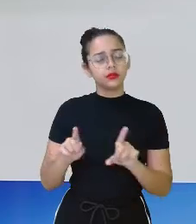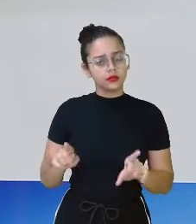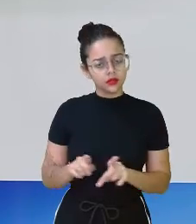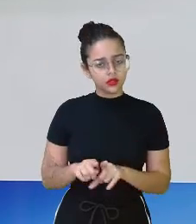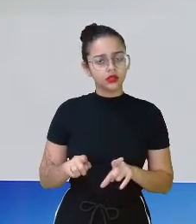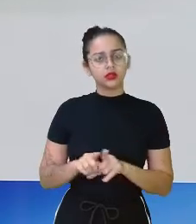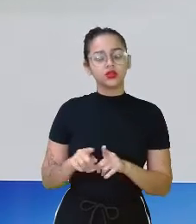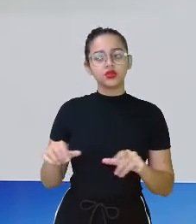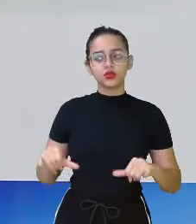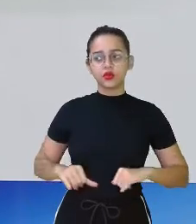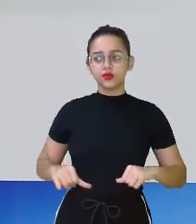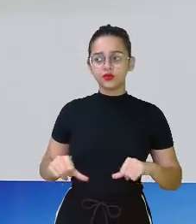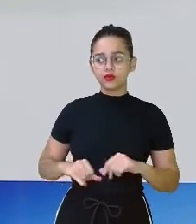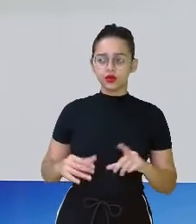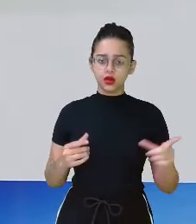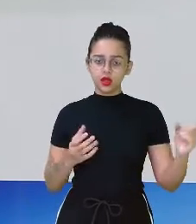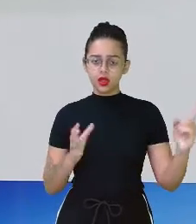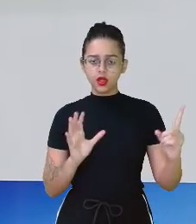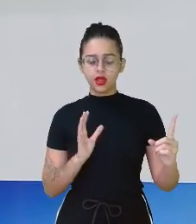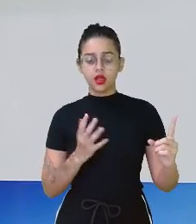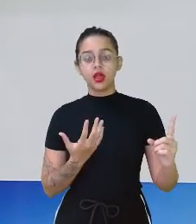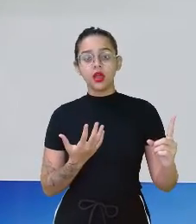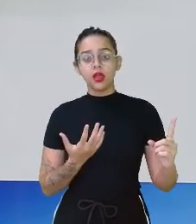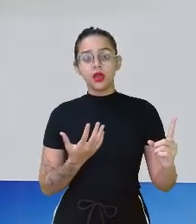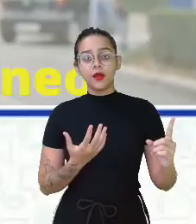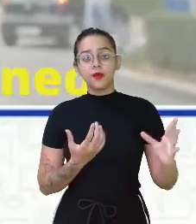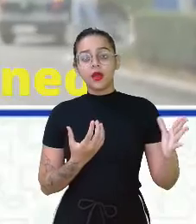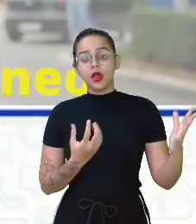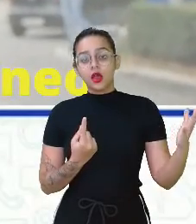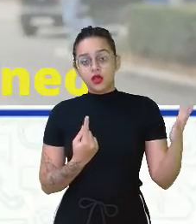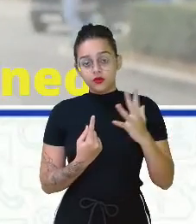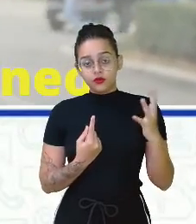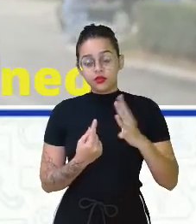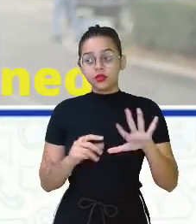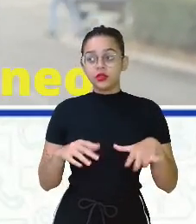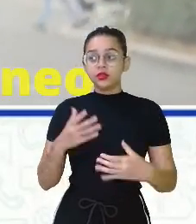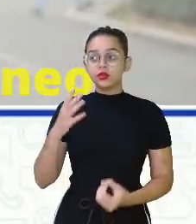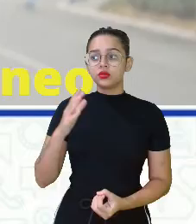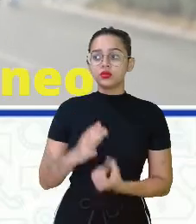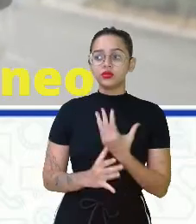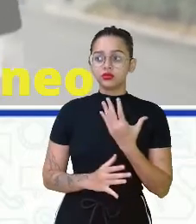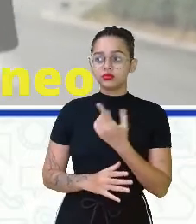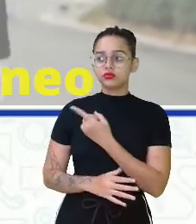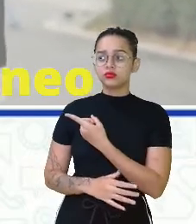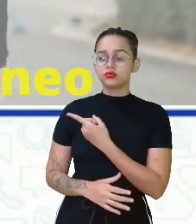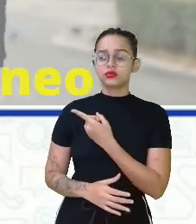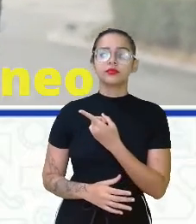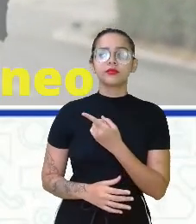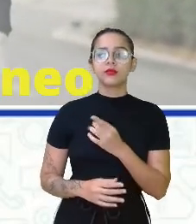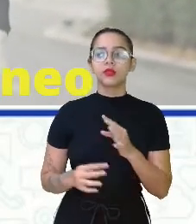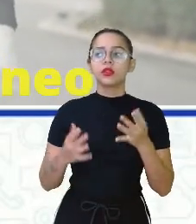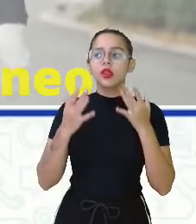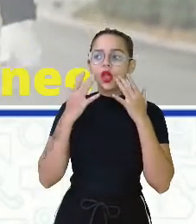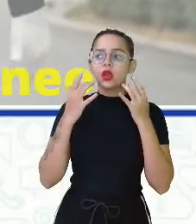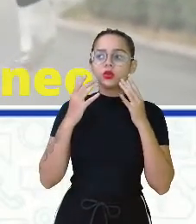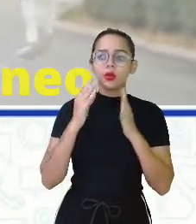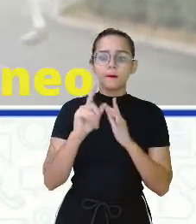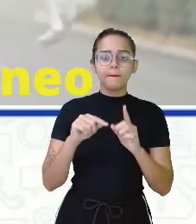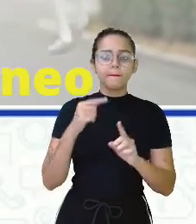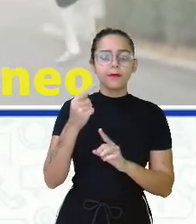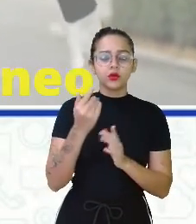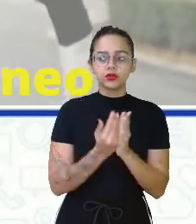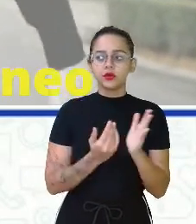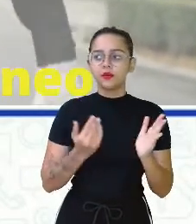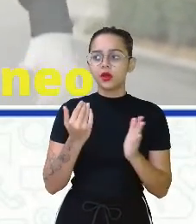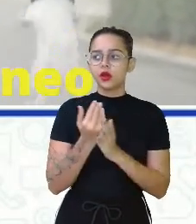sofreram essas influências. E aí surgiram, né, o teatro pós-dramático, o teatro épico e o